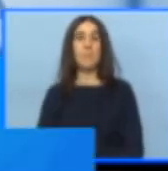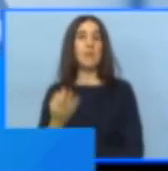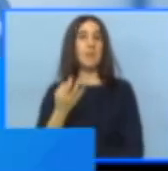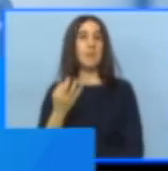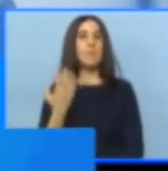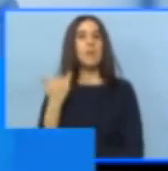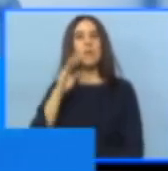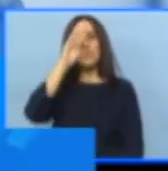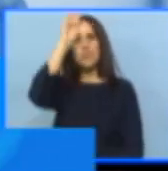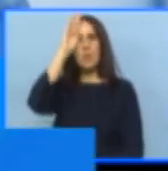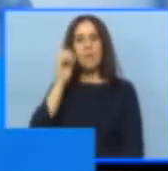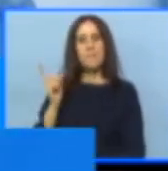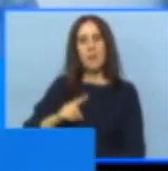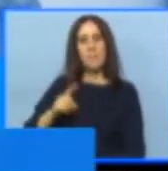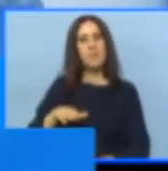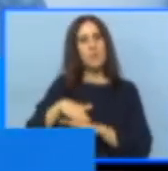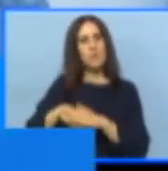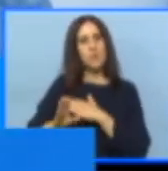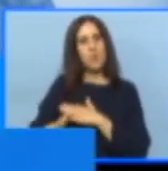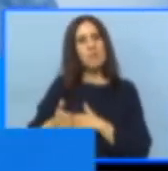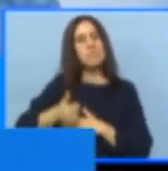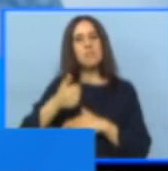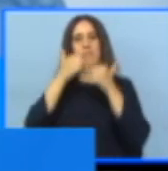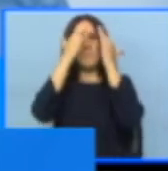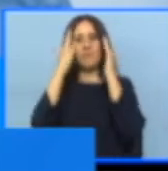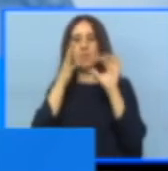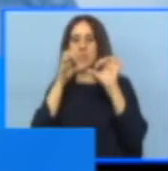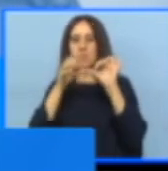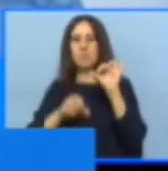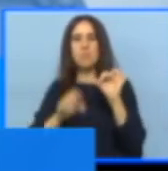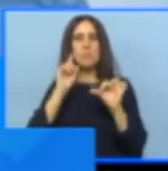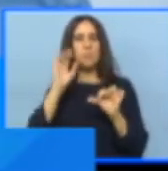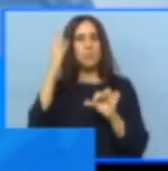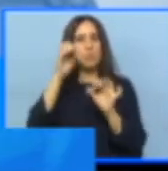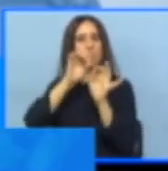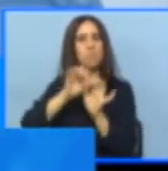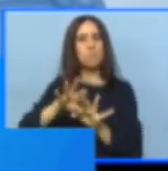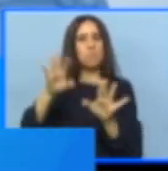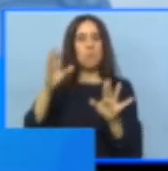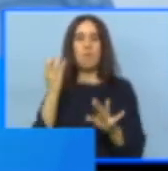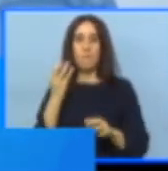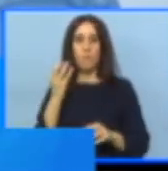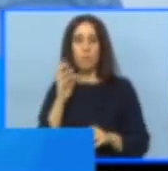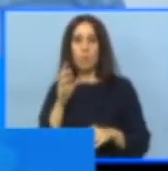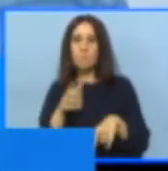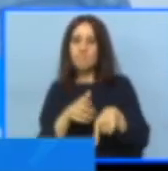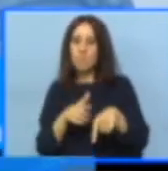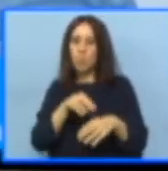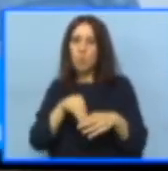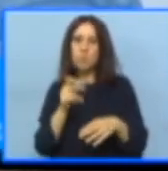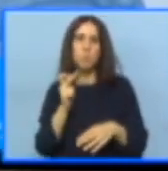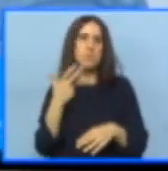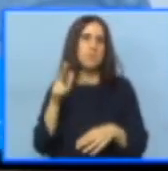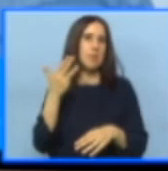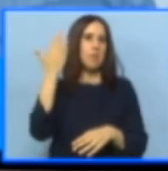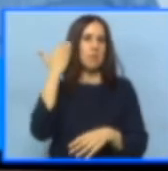outros sumos pontífices, realçar a importância da mensagem de Fátima, que é certo que ela teve teve importância num determinado contexto há 100 anos,